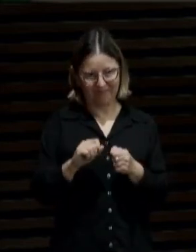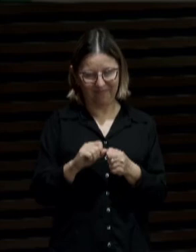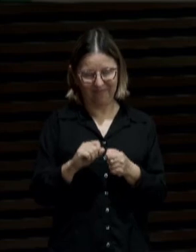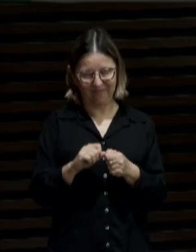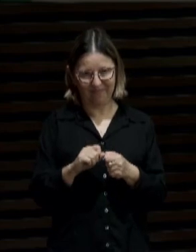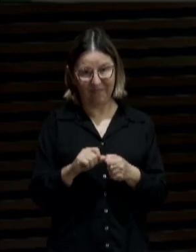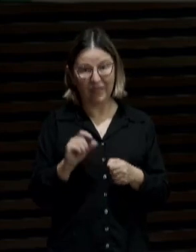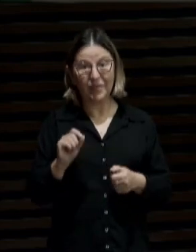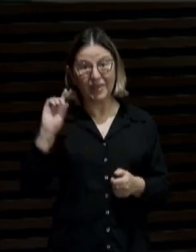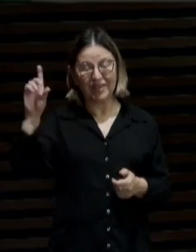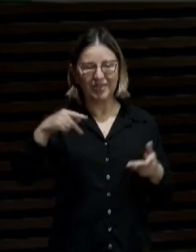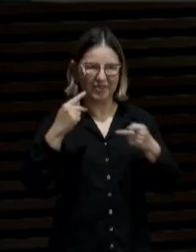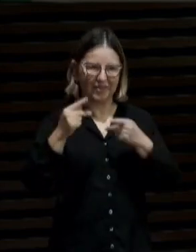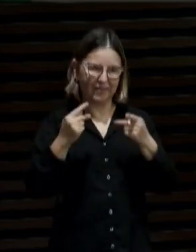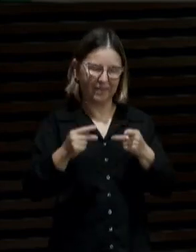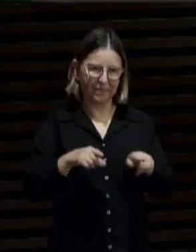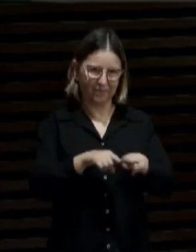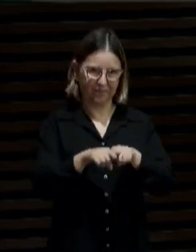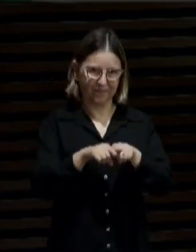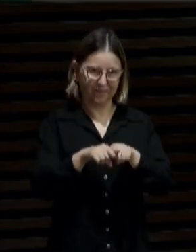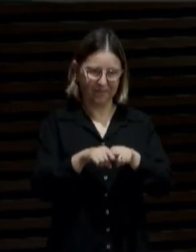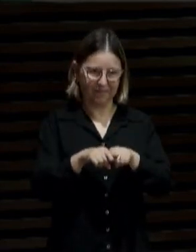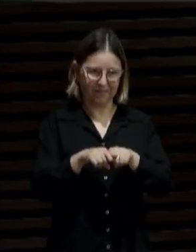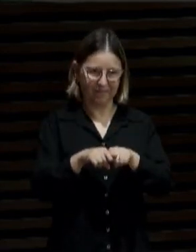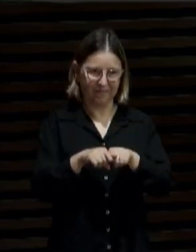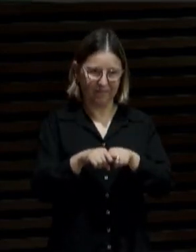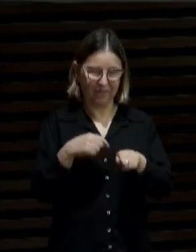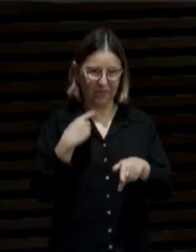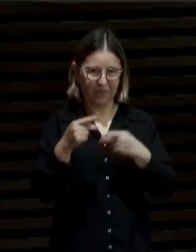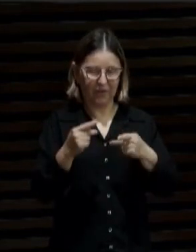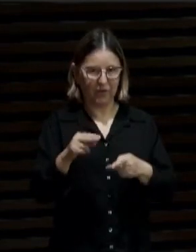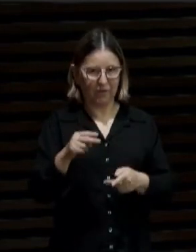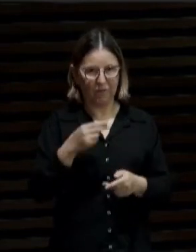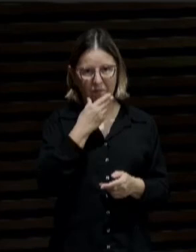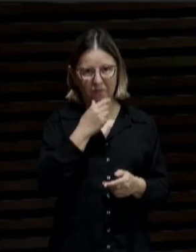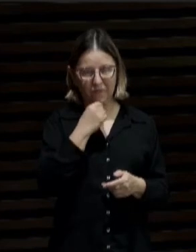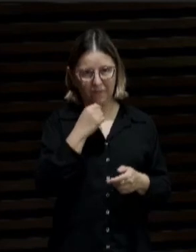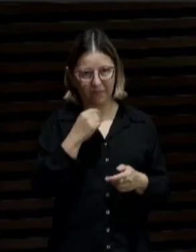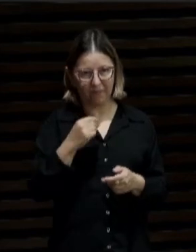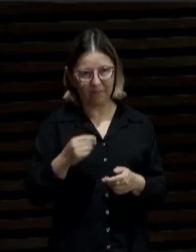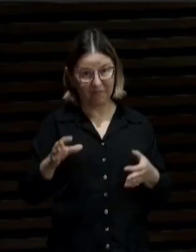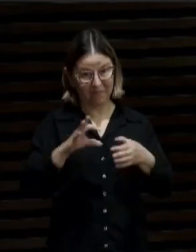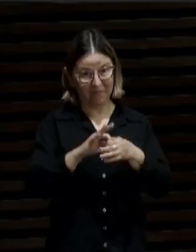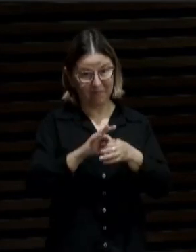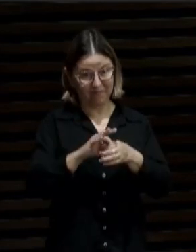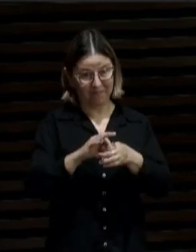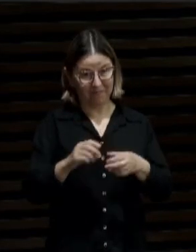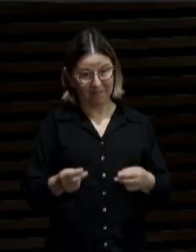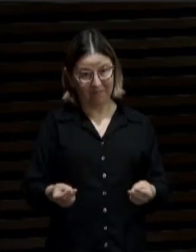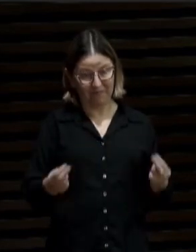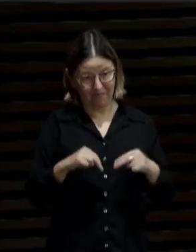falando. Irmãos, falo como homem. Ainda que uma aliança seja meramente humana, uma vez ratificada,